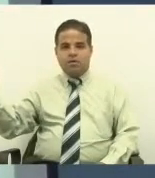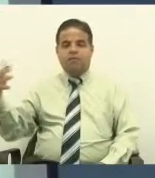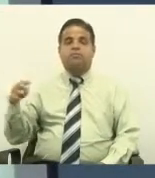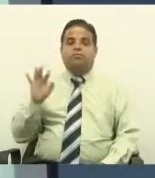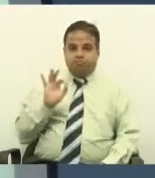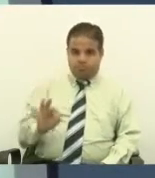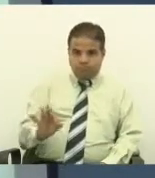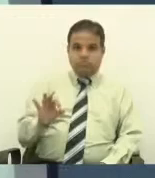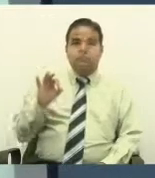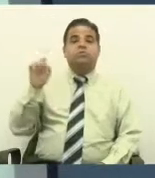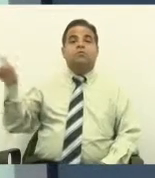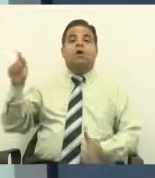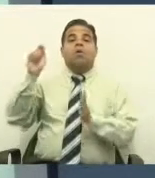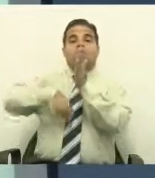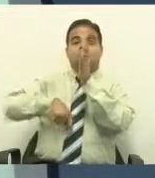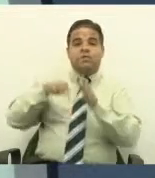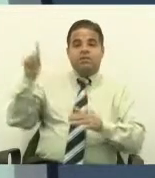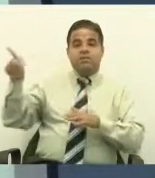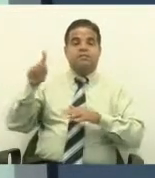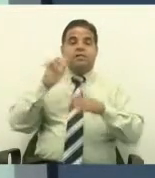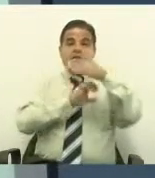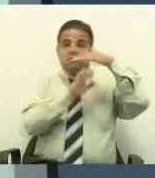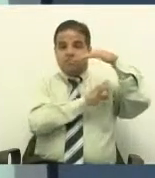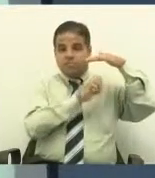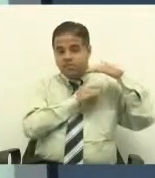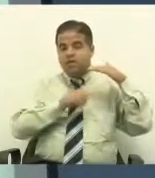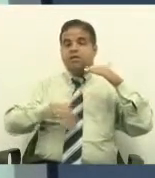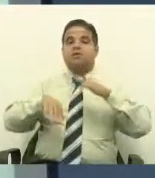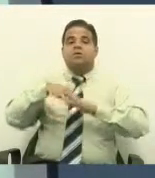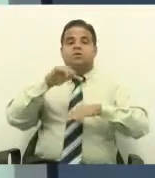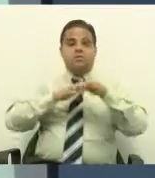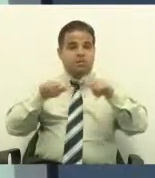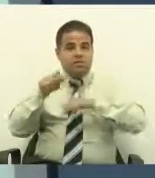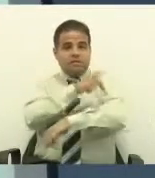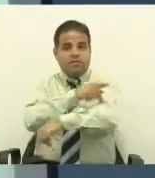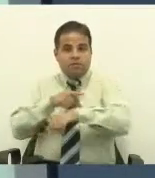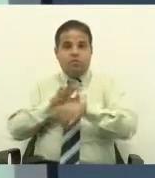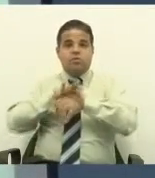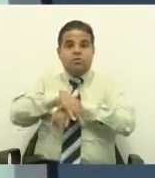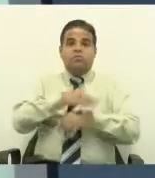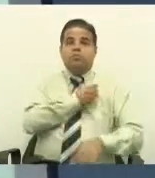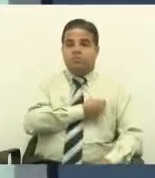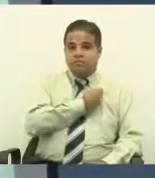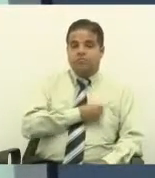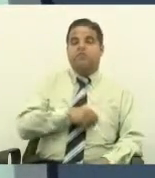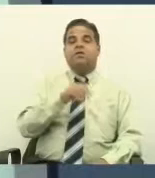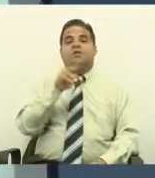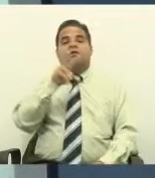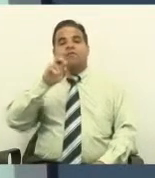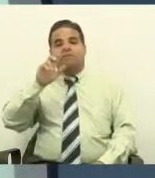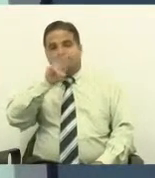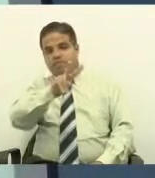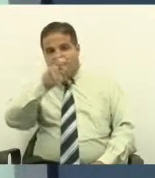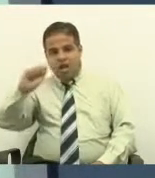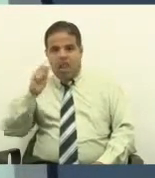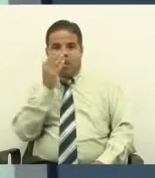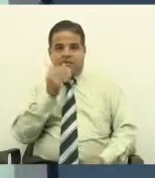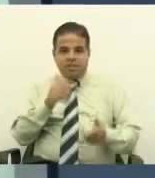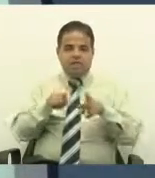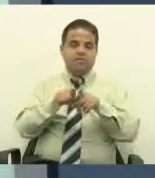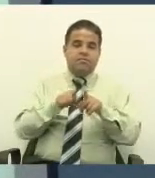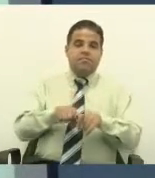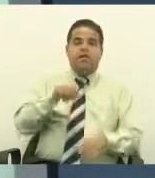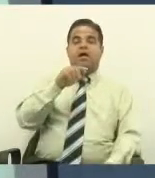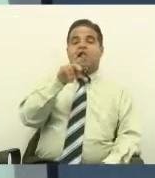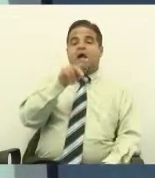R$ 2.686.513.54, tá? Para contratação de empresa com serviço pedagógico, seguro de vida, vale alimentação, vale transporte, a pecúnia